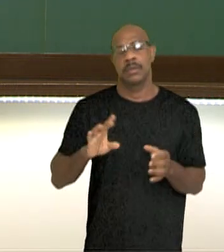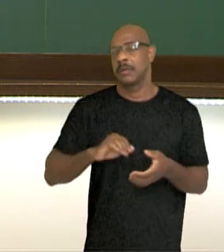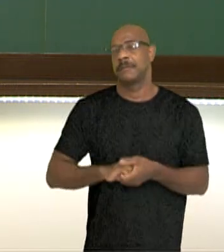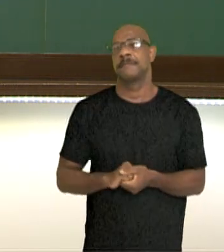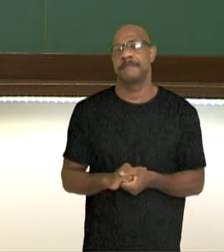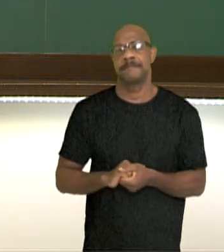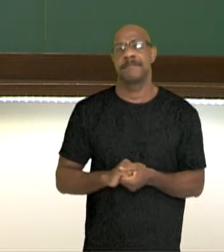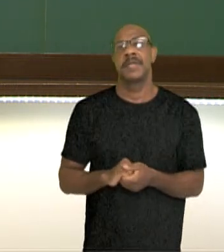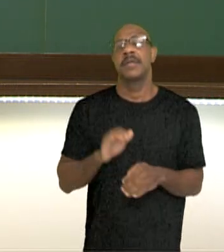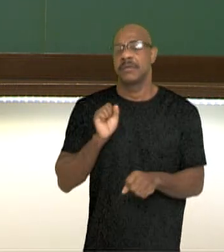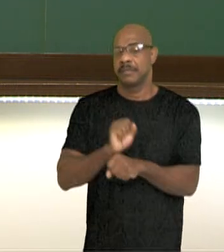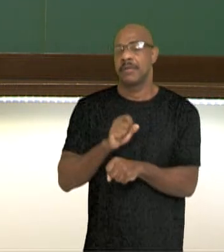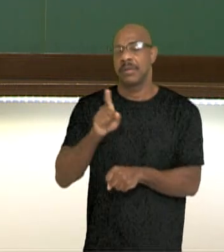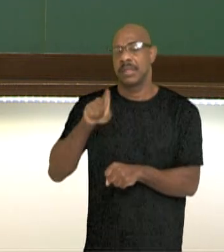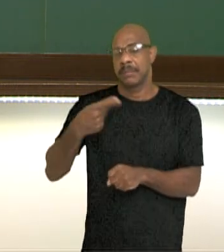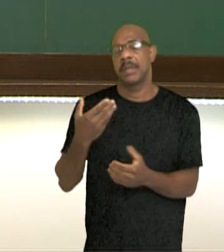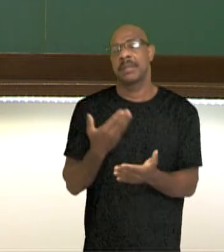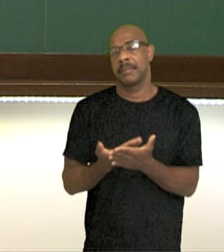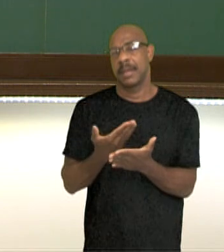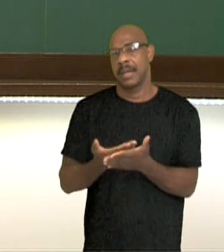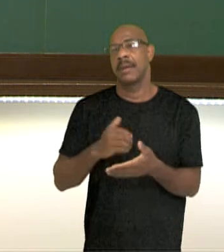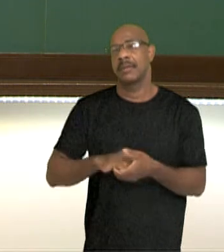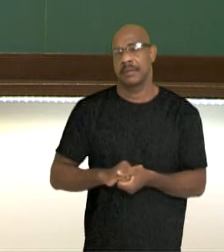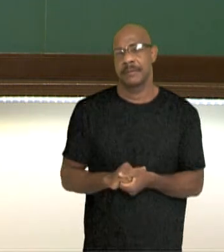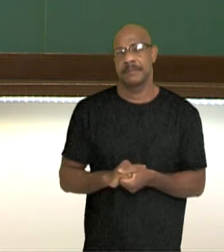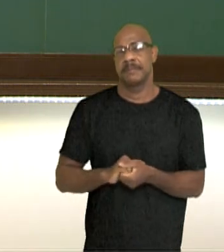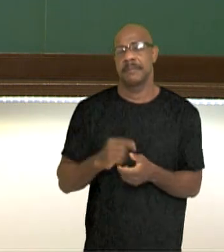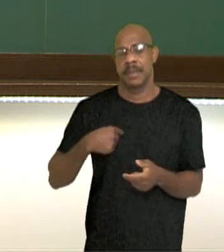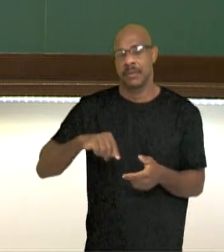mas lhe aguardo na próxima aula para nós